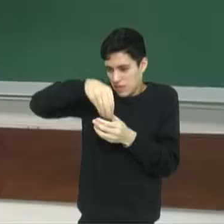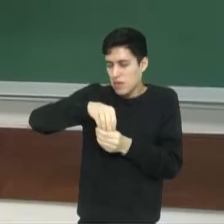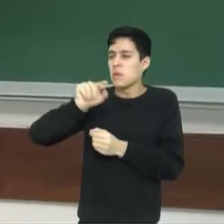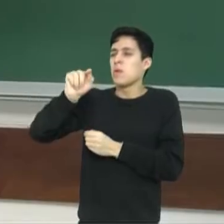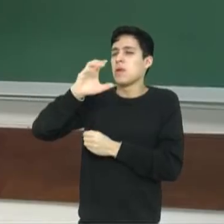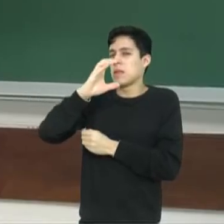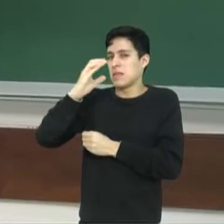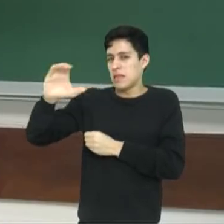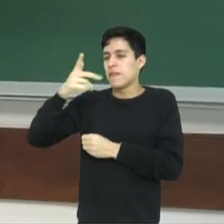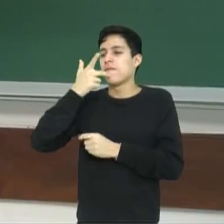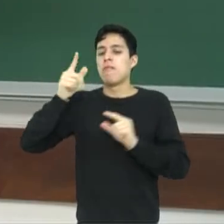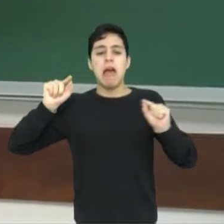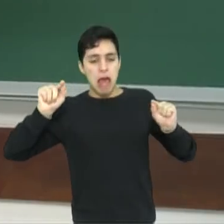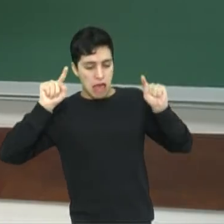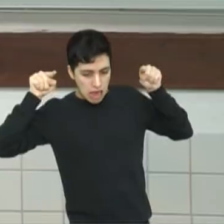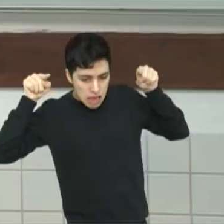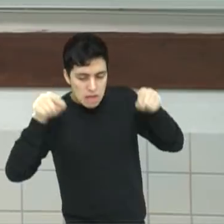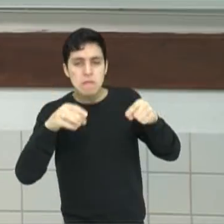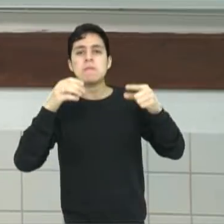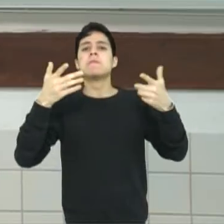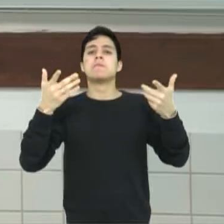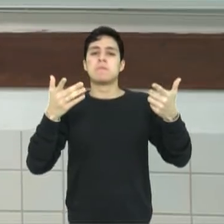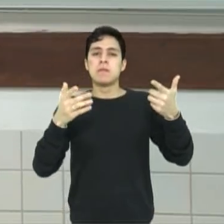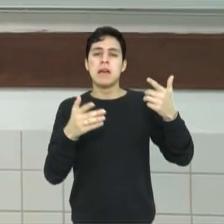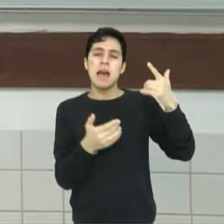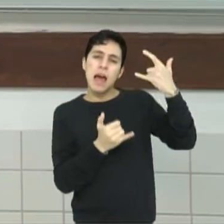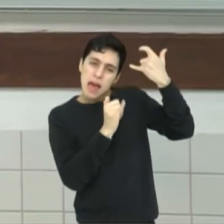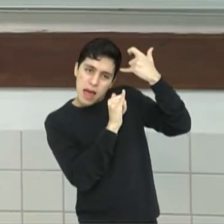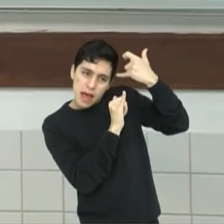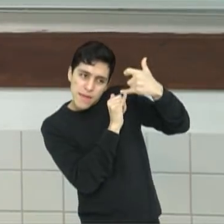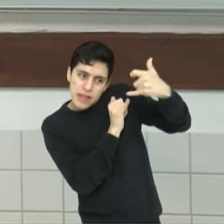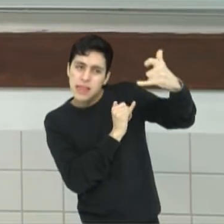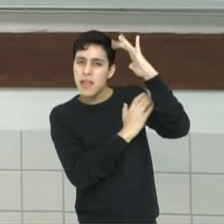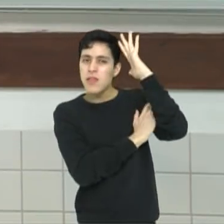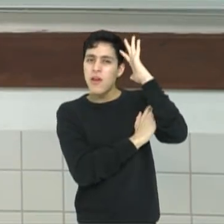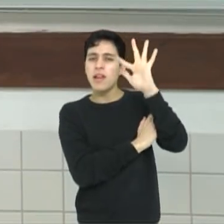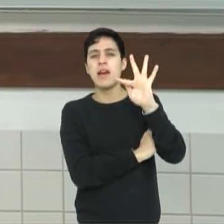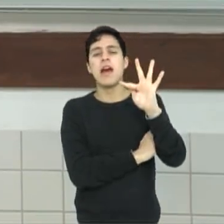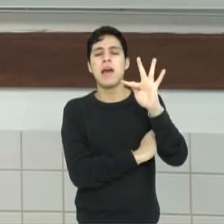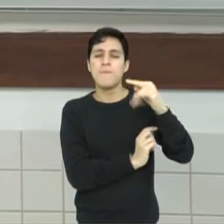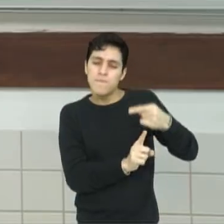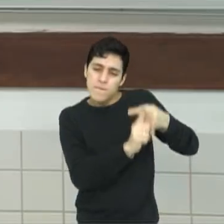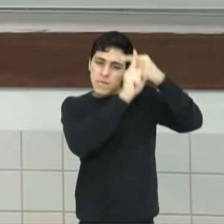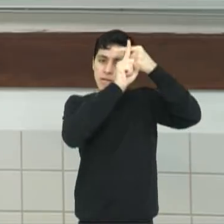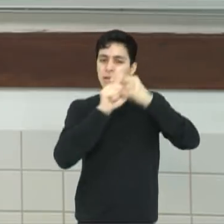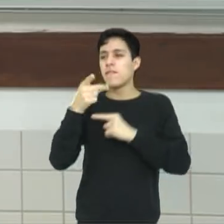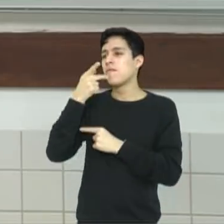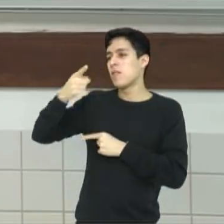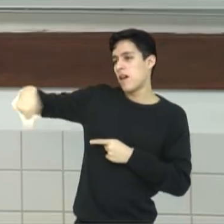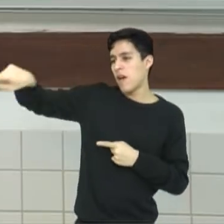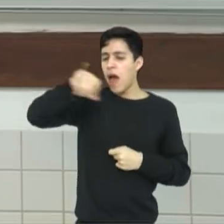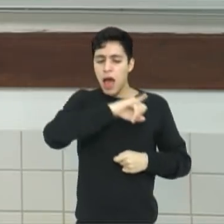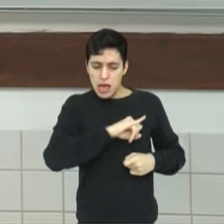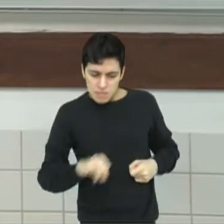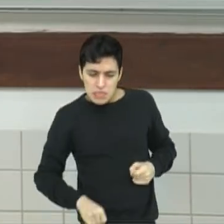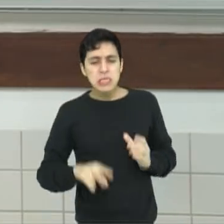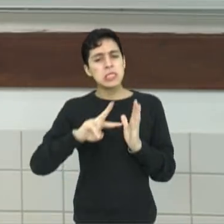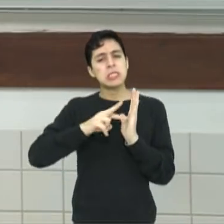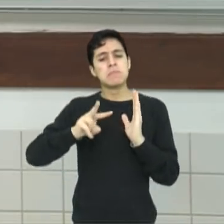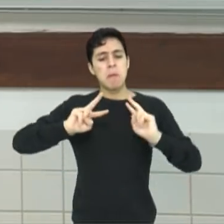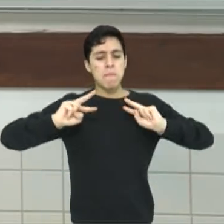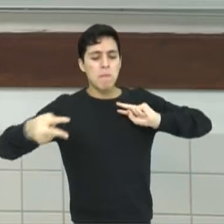O positivismo, né, justificava a necessidade do imperialismo como uma forma de levar cultura,